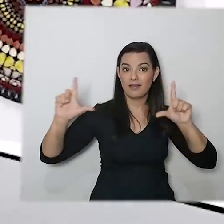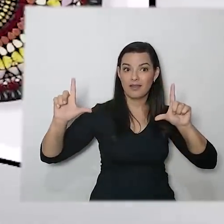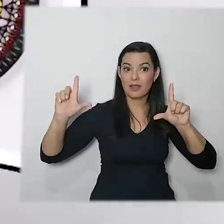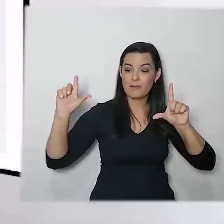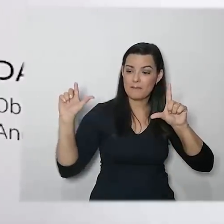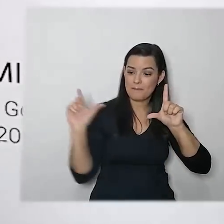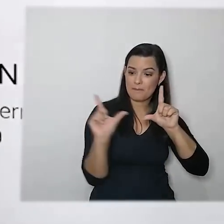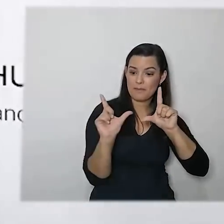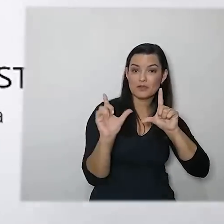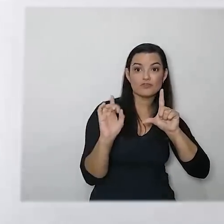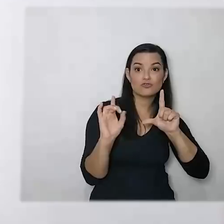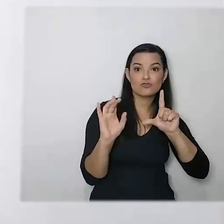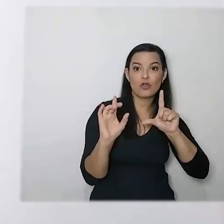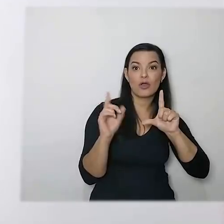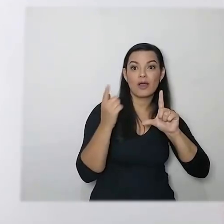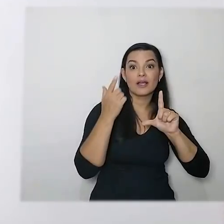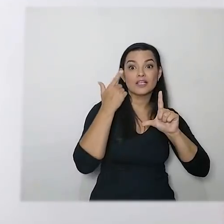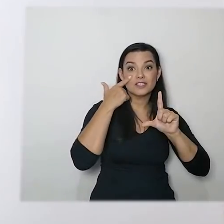Preparem-se.